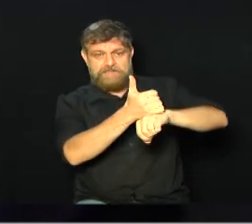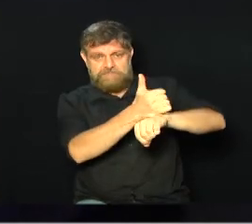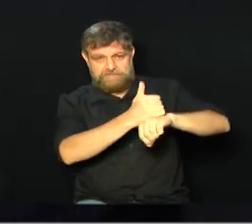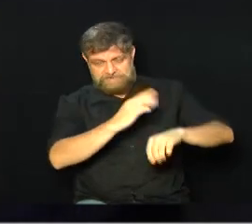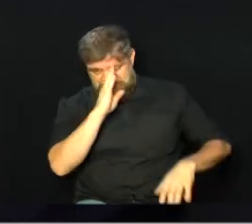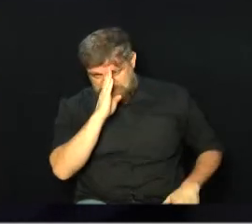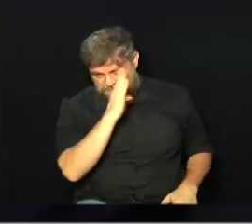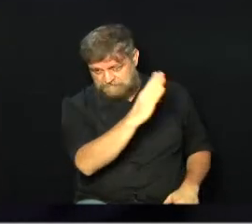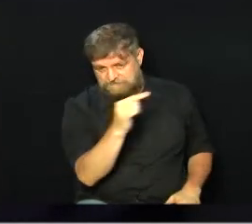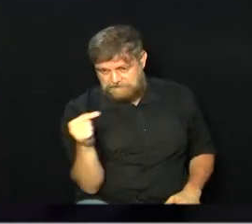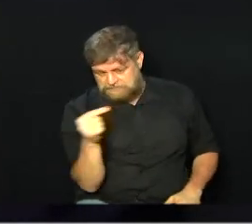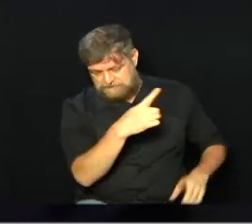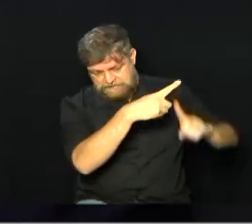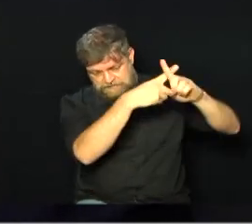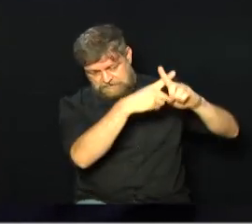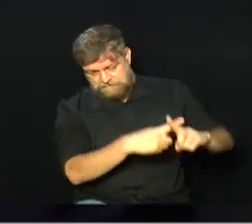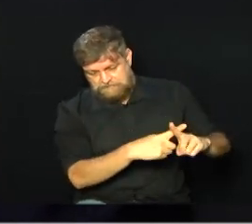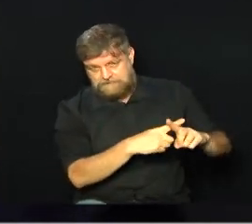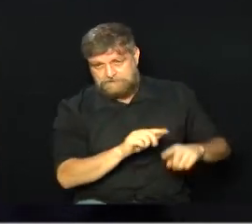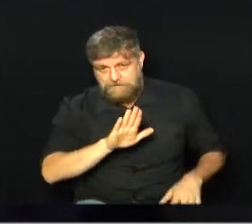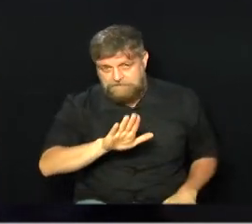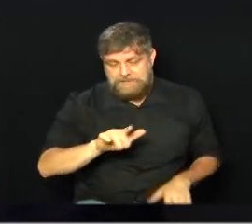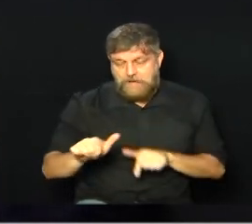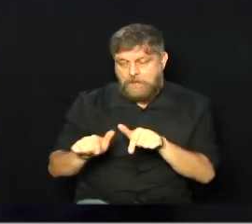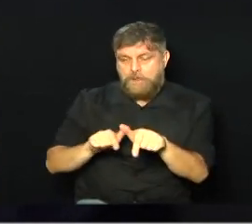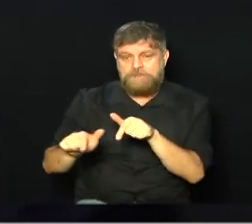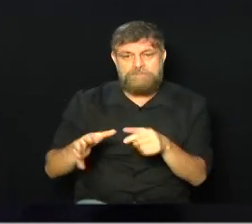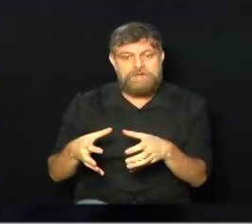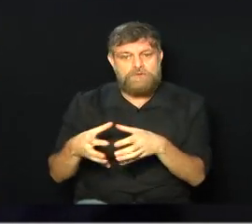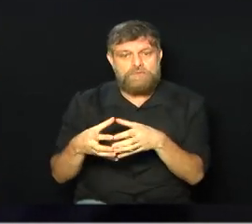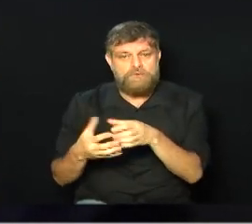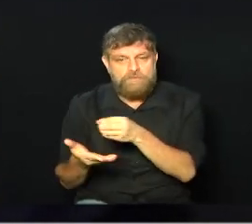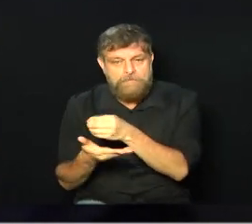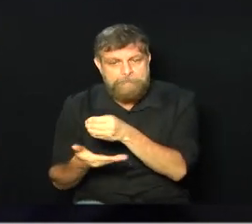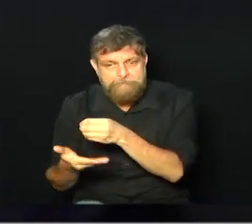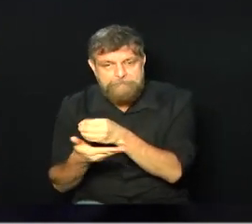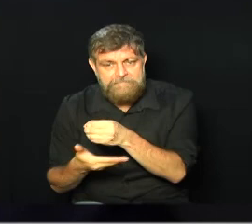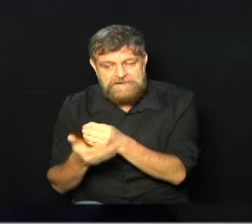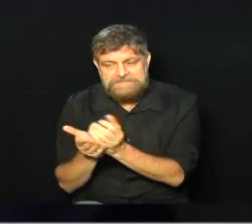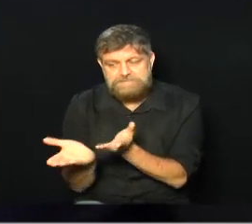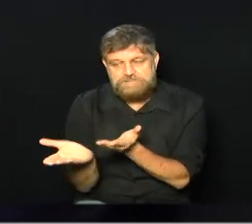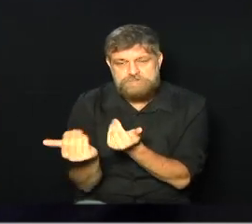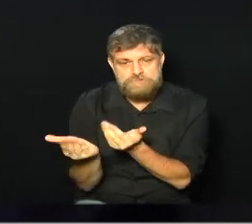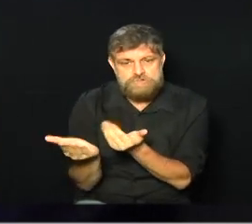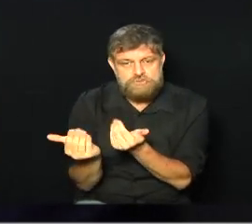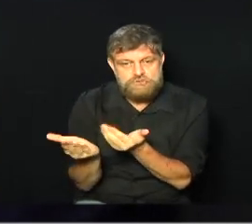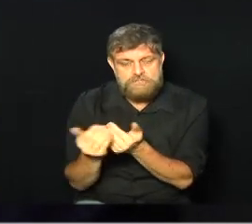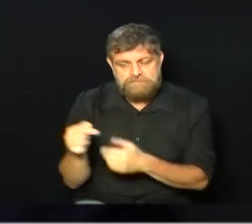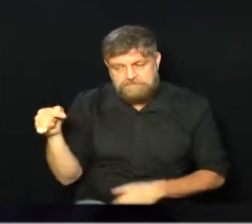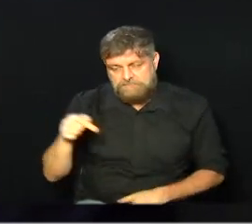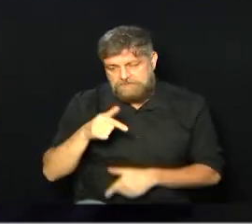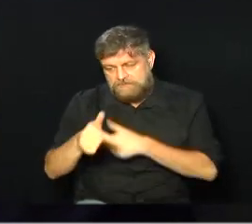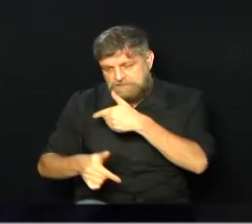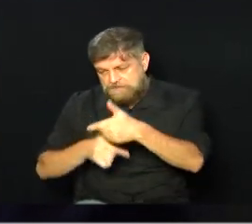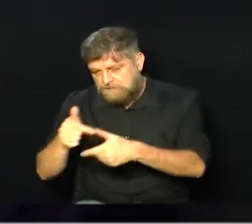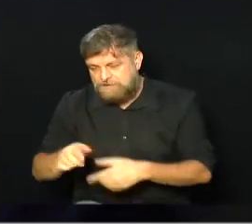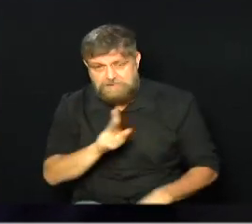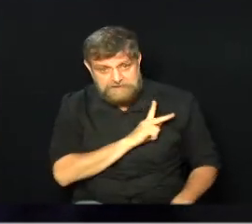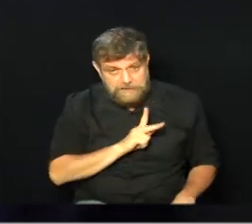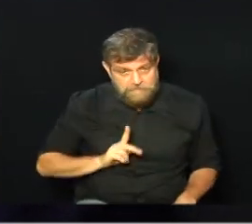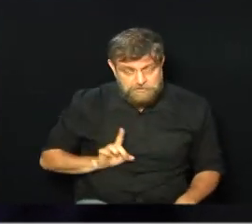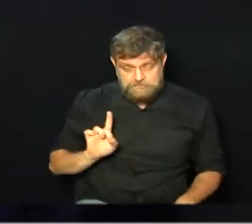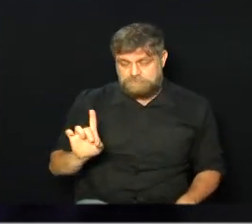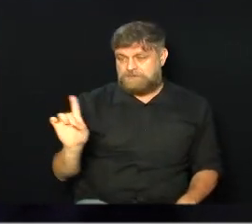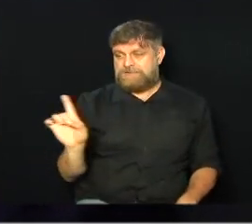com grandes campeonatos, mas o trabalho que é feito nos bastidores, em categorias de base, não só na Ponte, mas